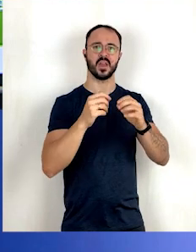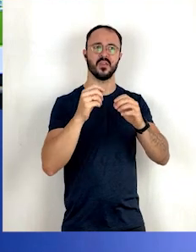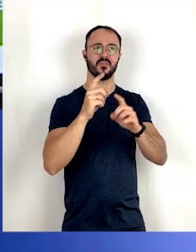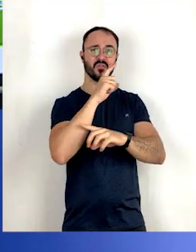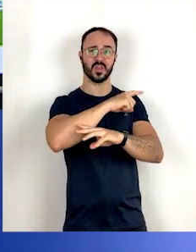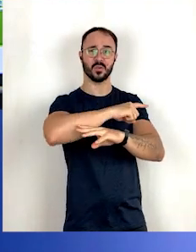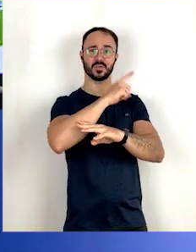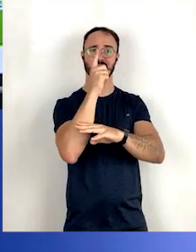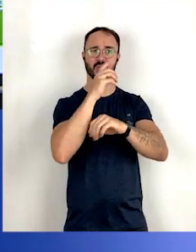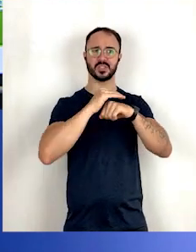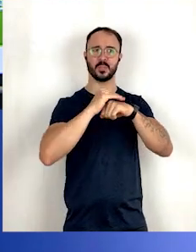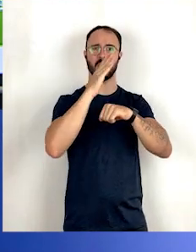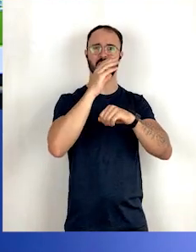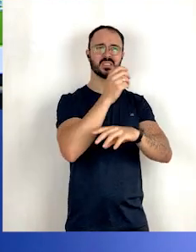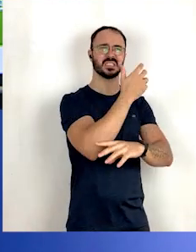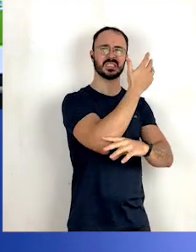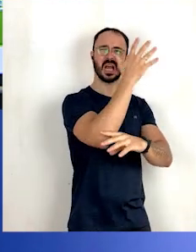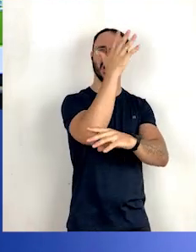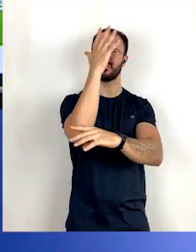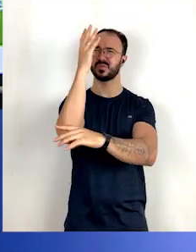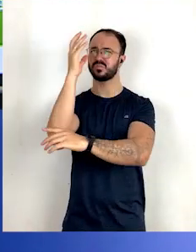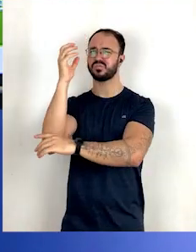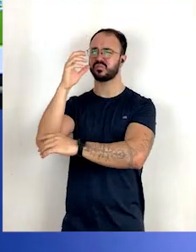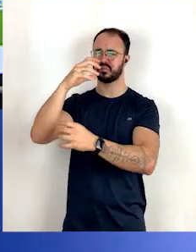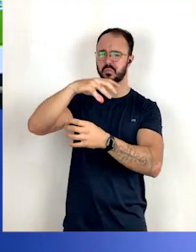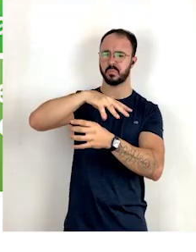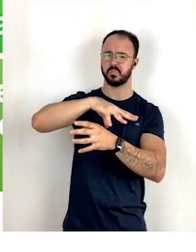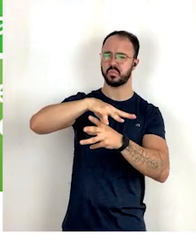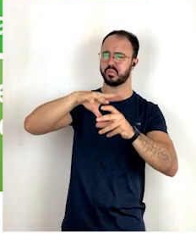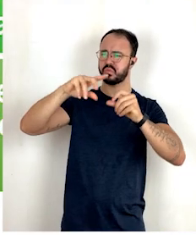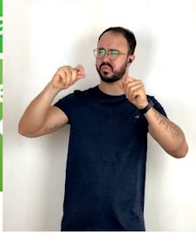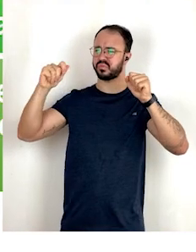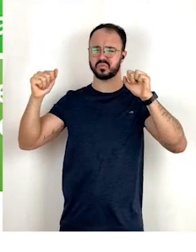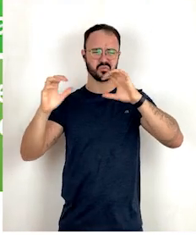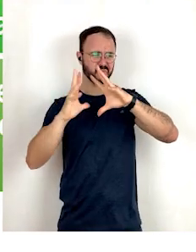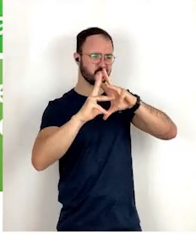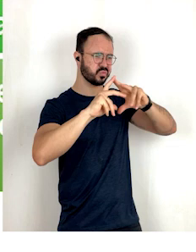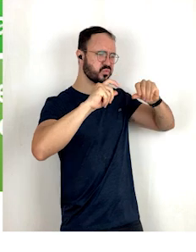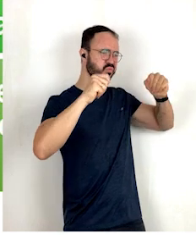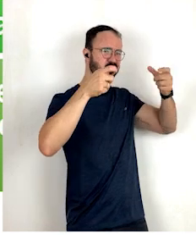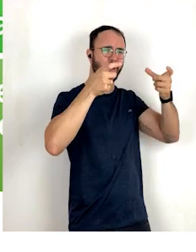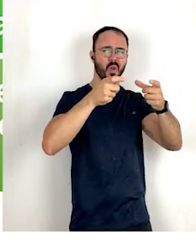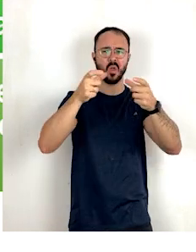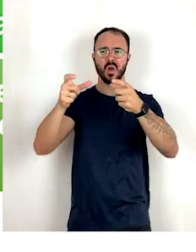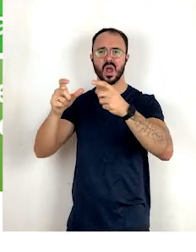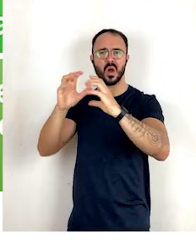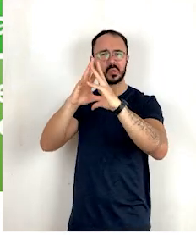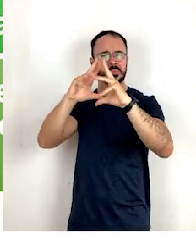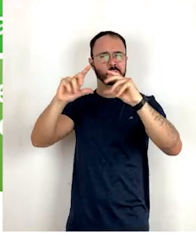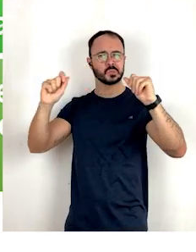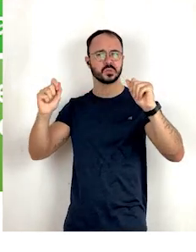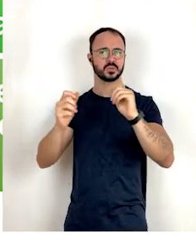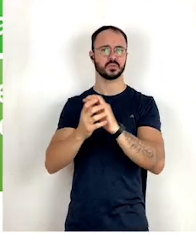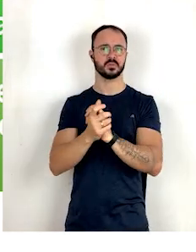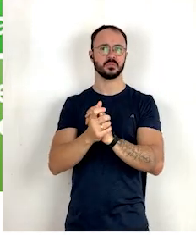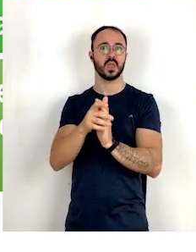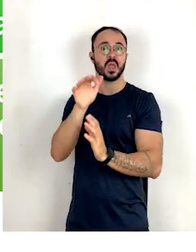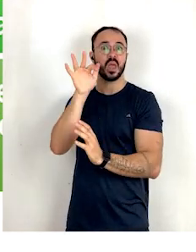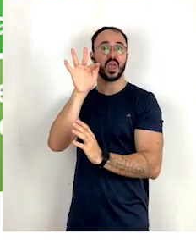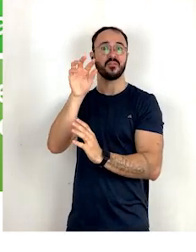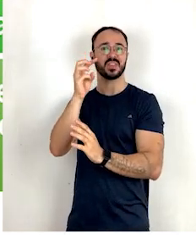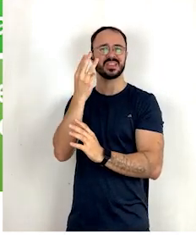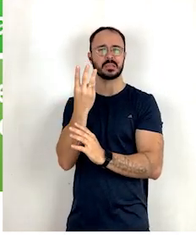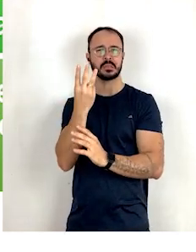e objetos não fixados são movimentados. A escala F3 tem uma velocidade de 254